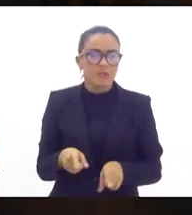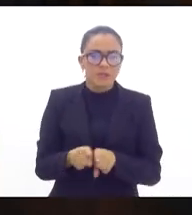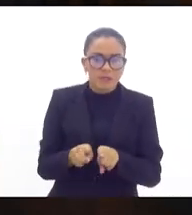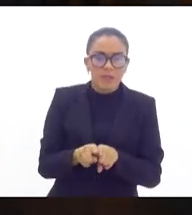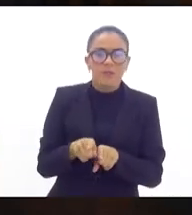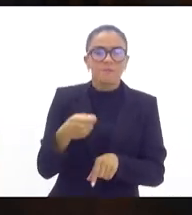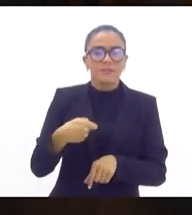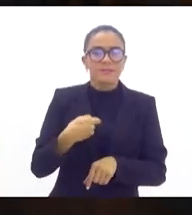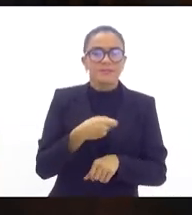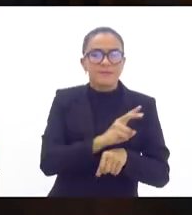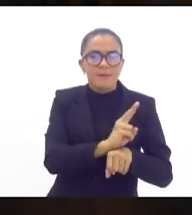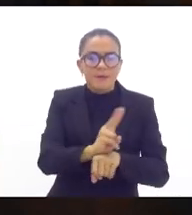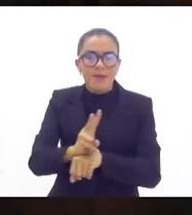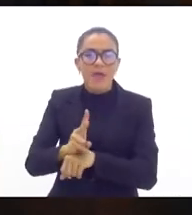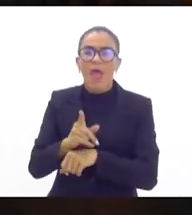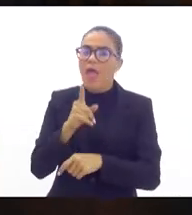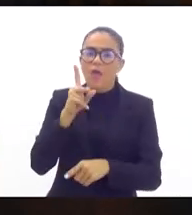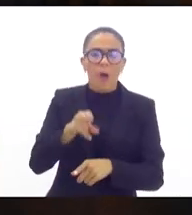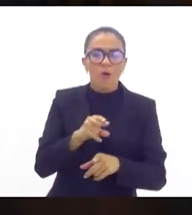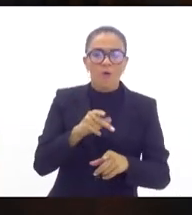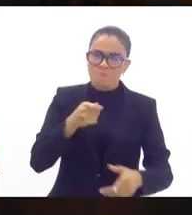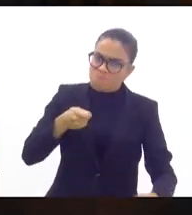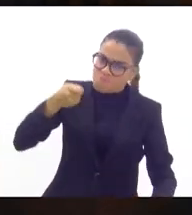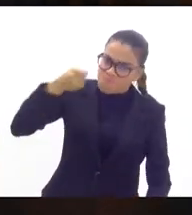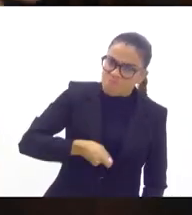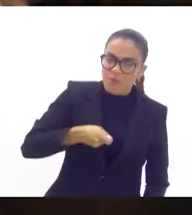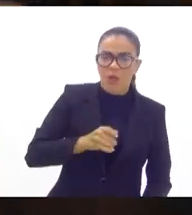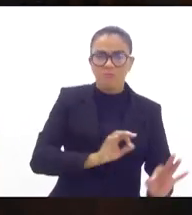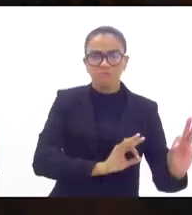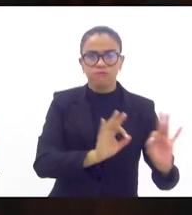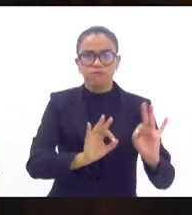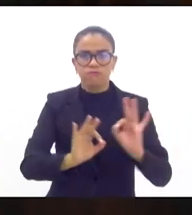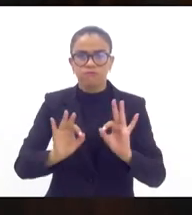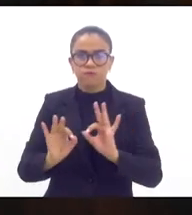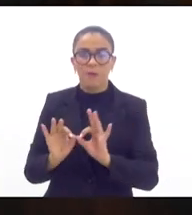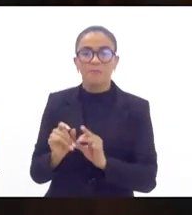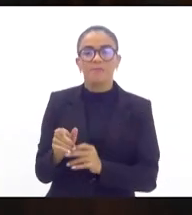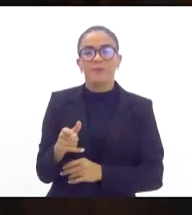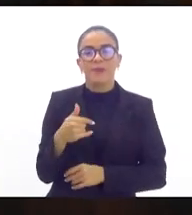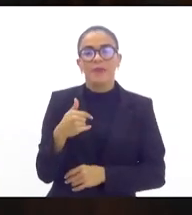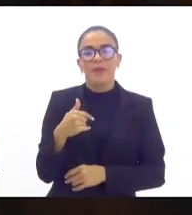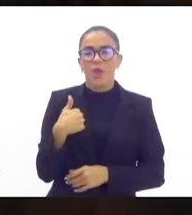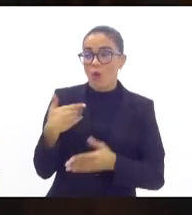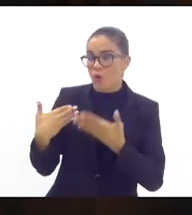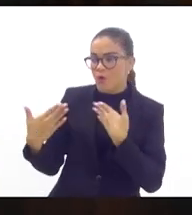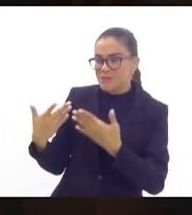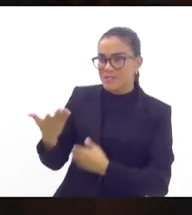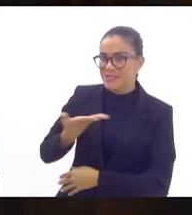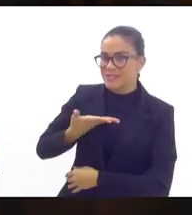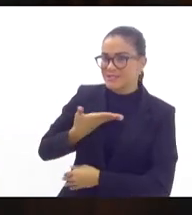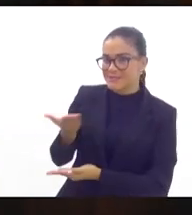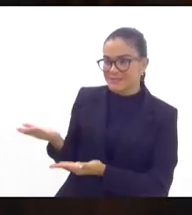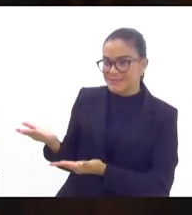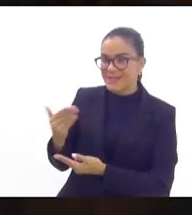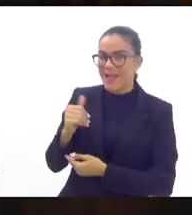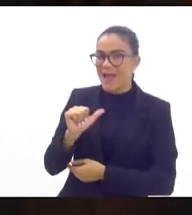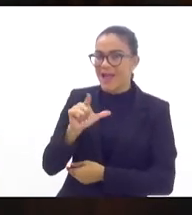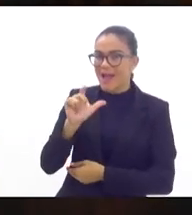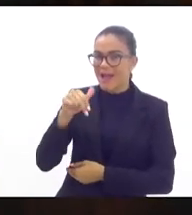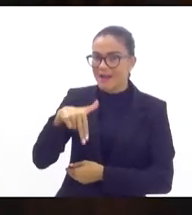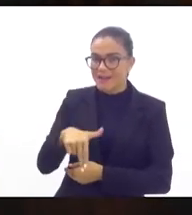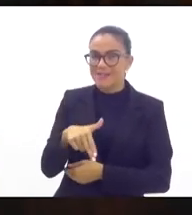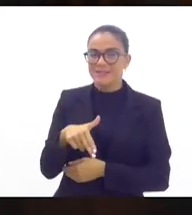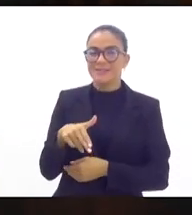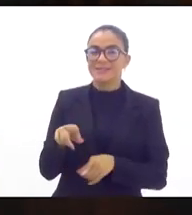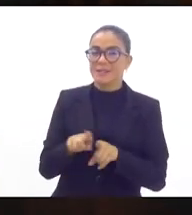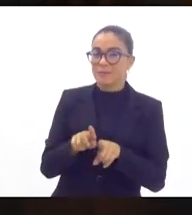que ter uma uma operação de choque de ordem para aquilo ali melhorar eu fico eu acabei de comentar aqui com meu amigo aqui o o Alan que